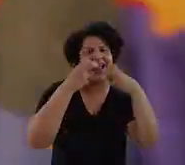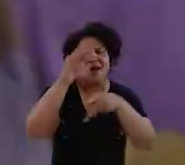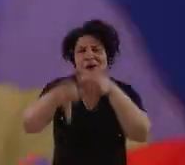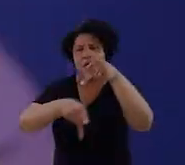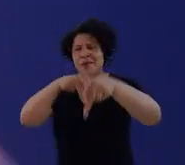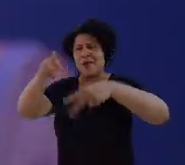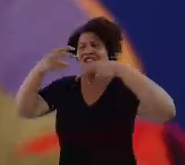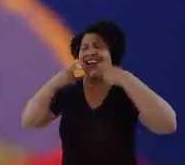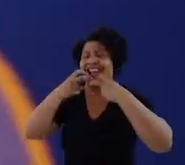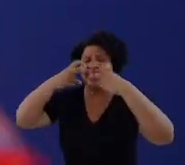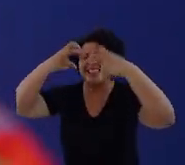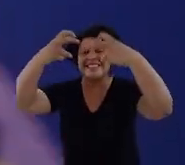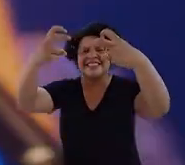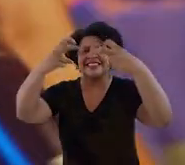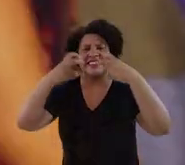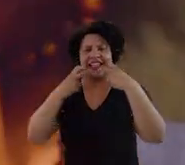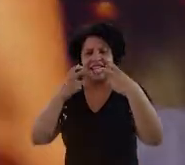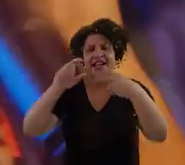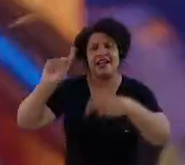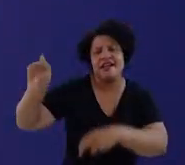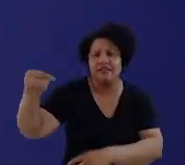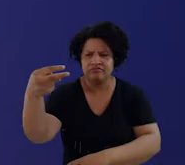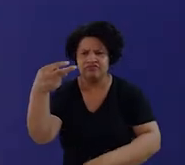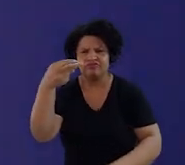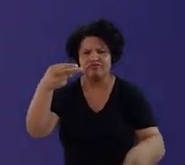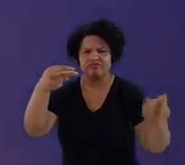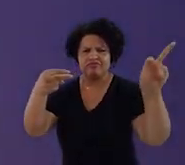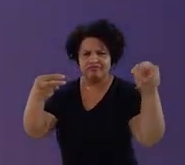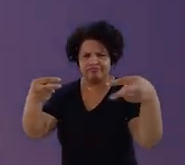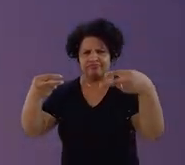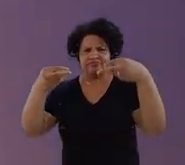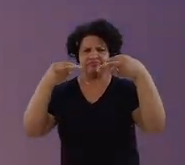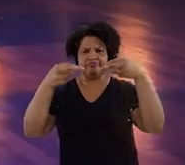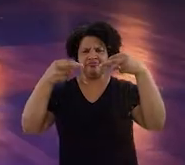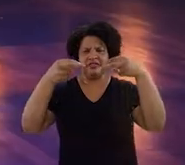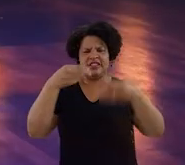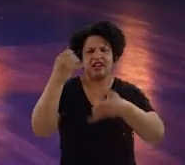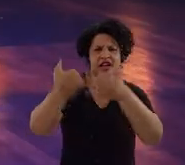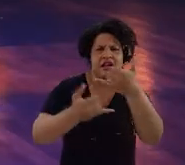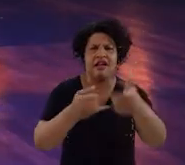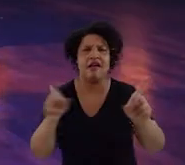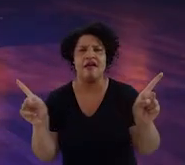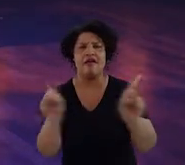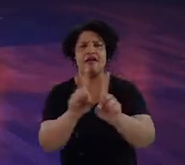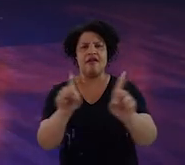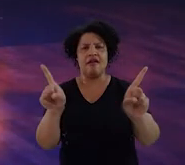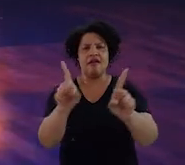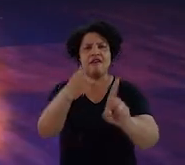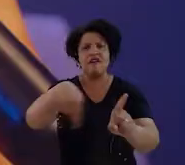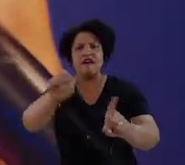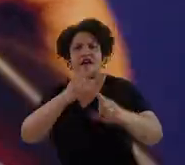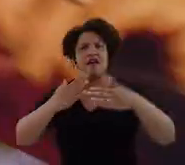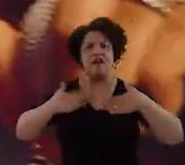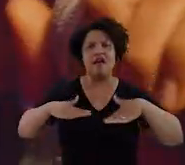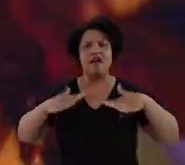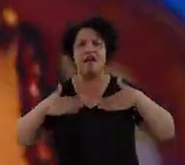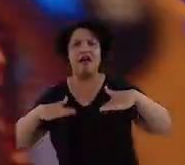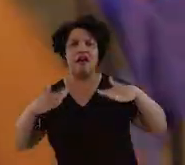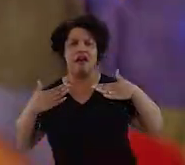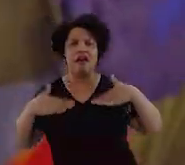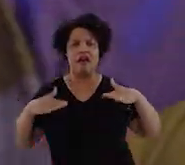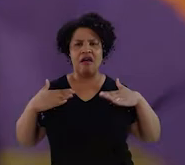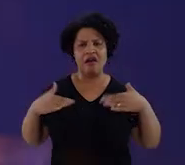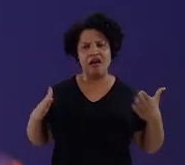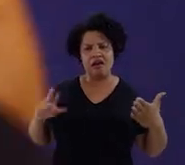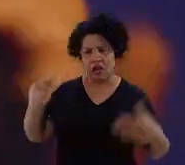socorro. Cês fingem que é cego nessa porra de jogo. Cês tão muito focado na gringa. Será? Então foca